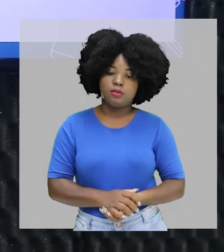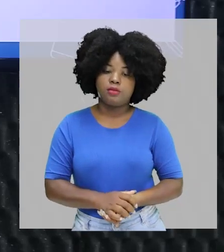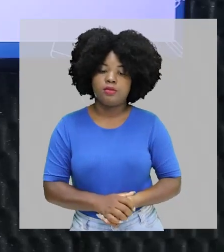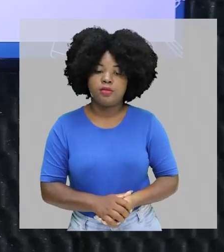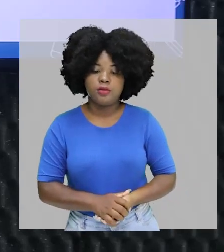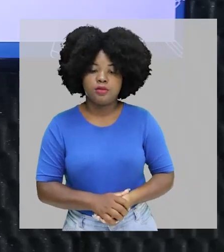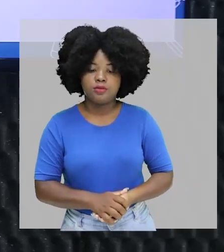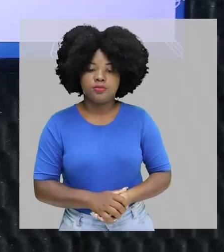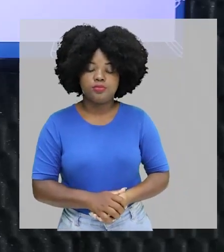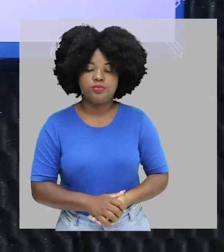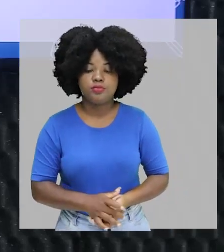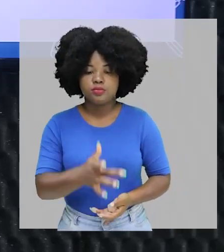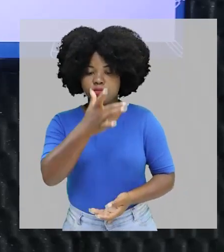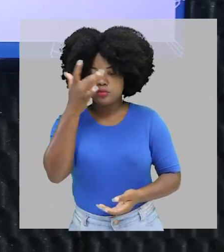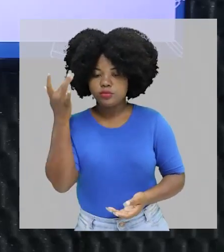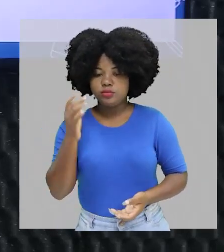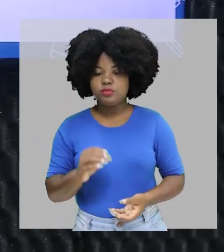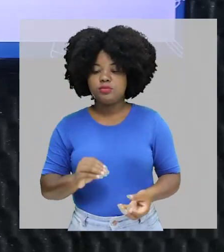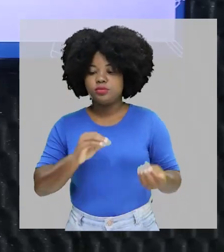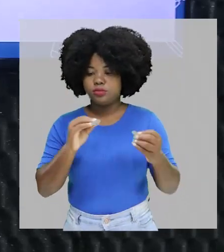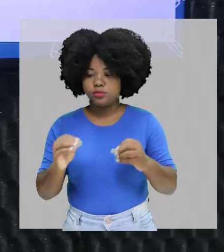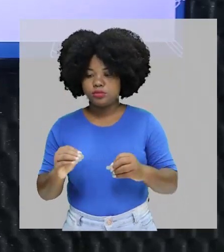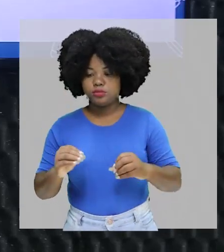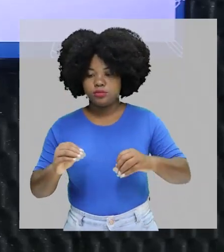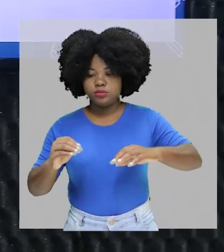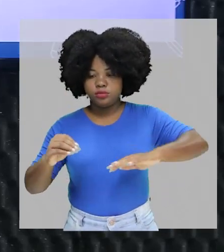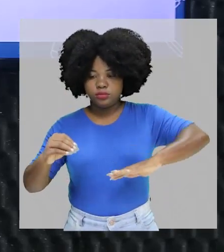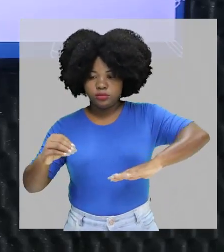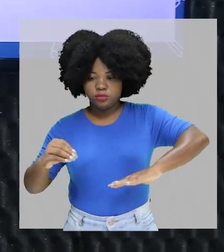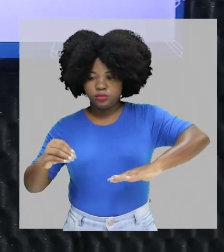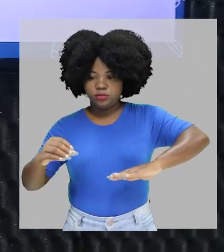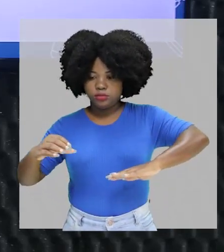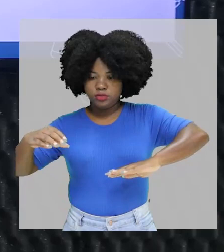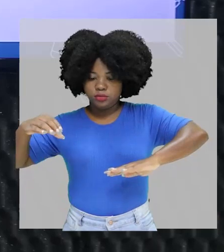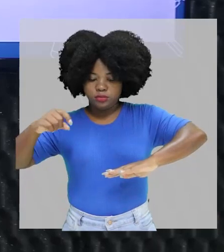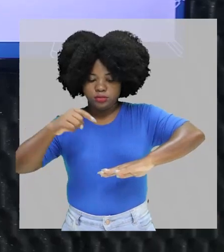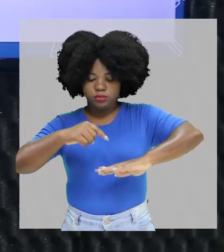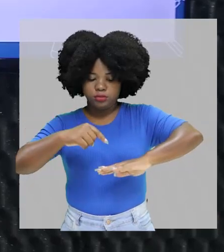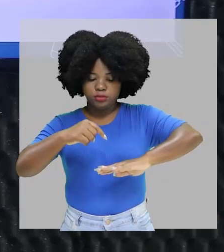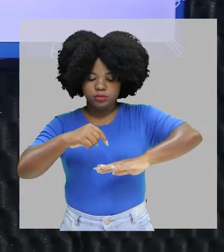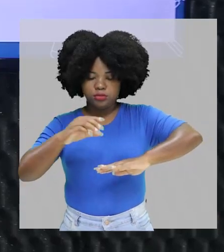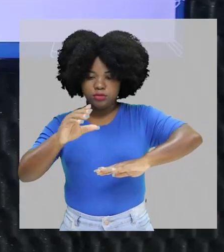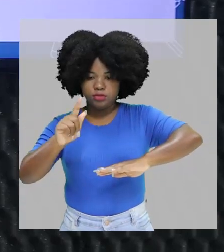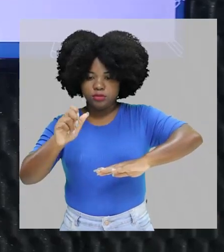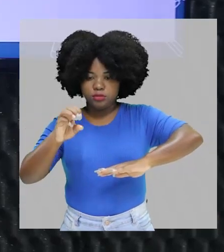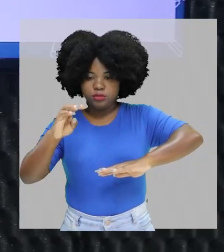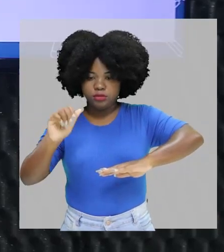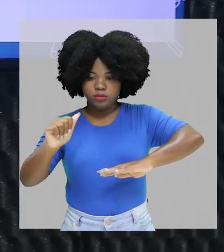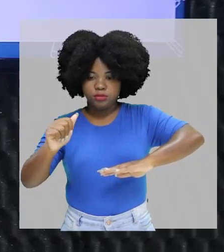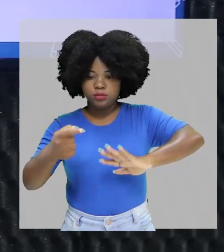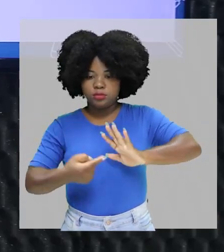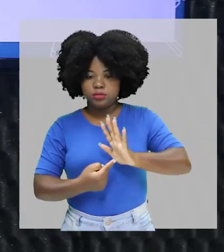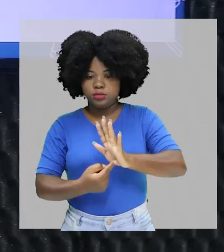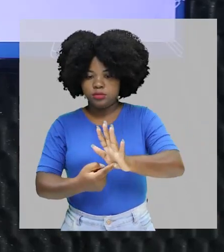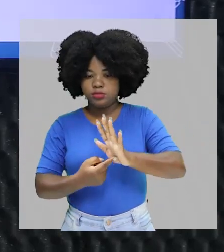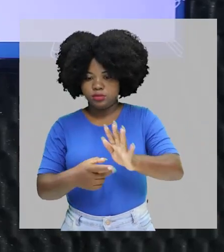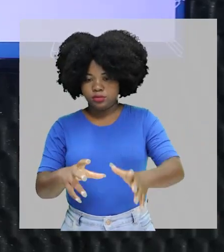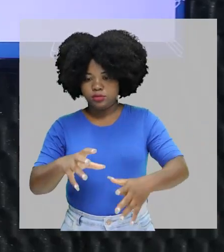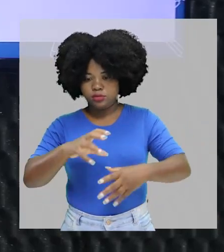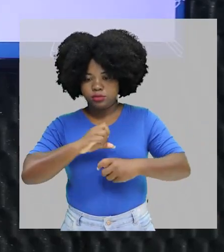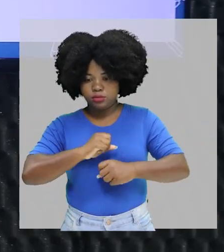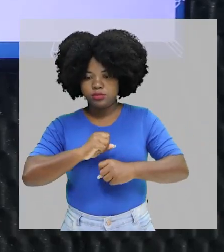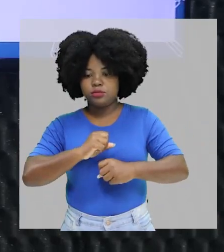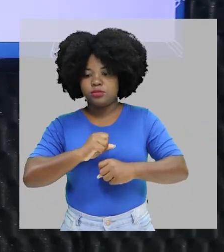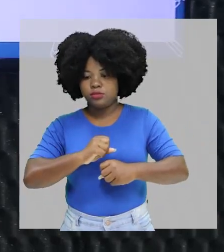radiação. O paciente ele é colocado em uma câmara gama, que mostrará a emissão de radiação no